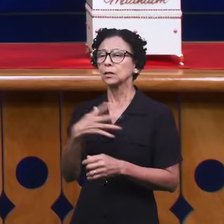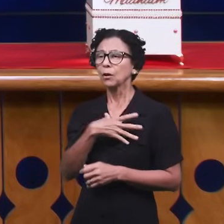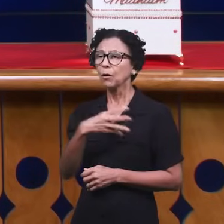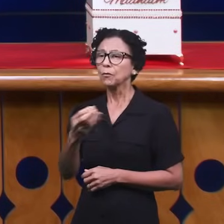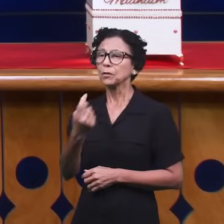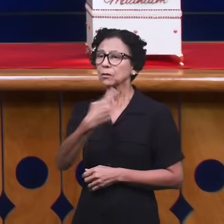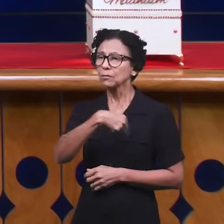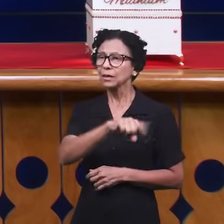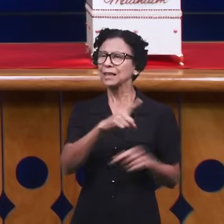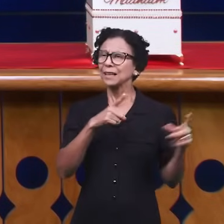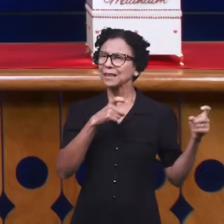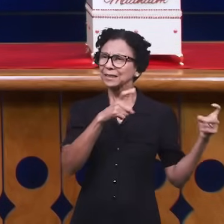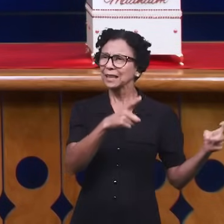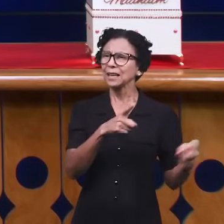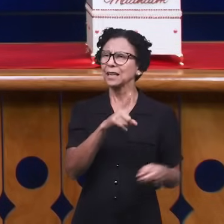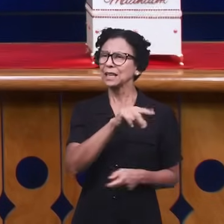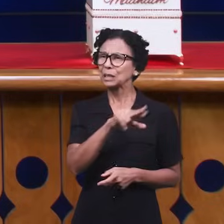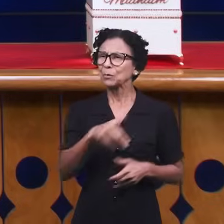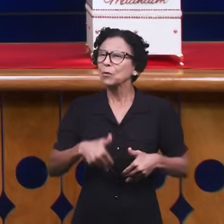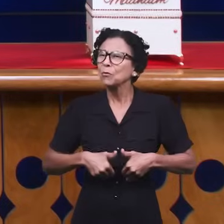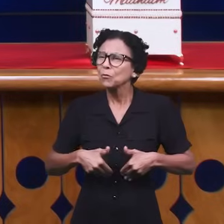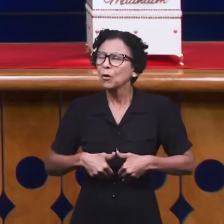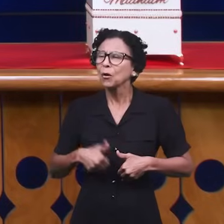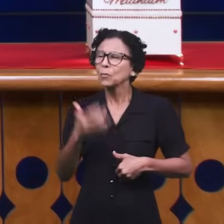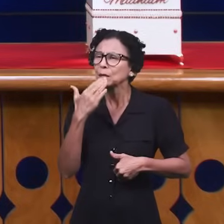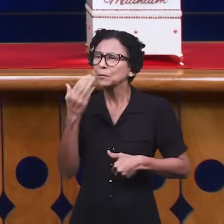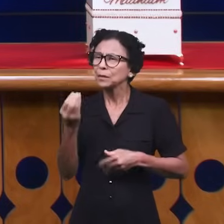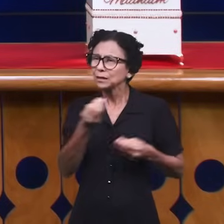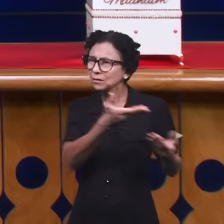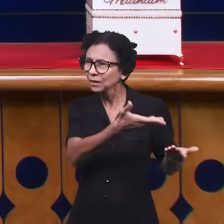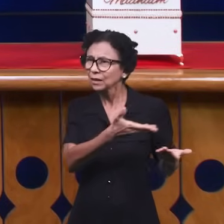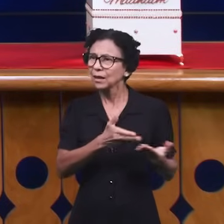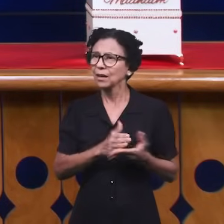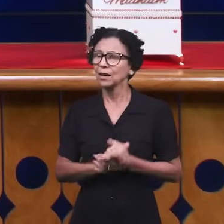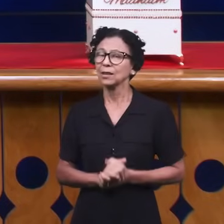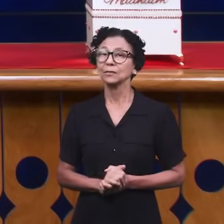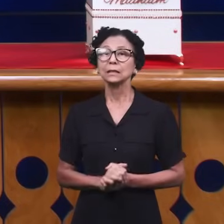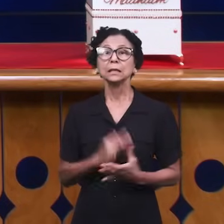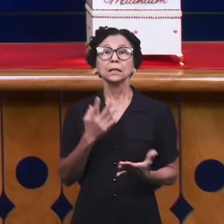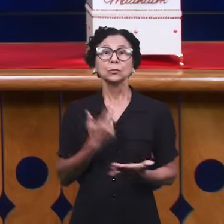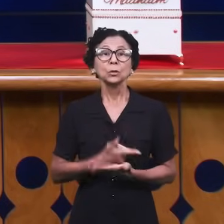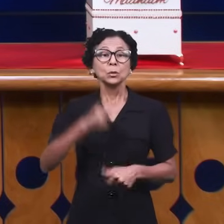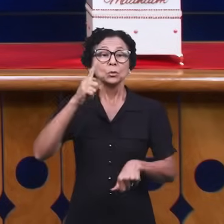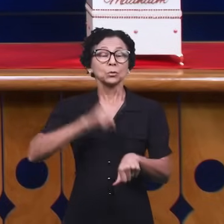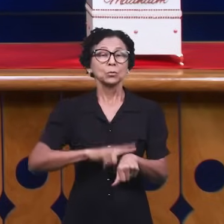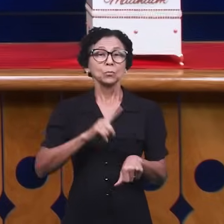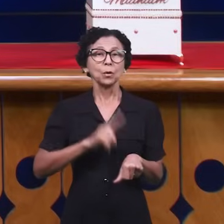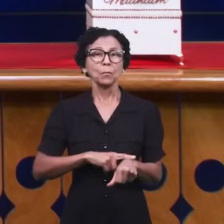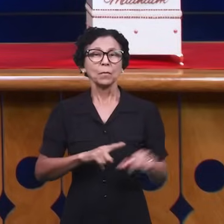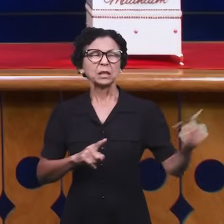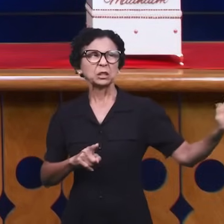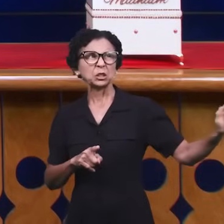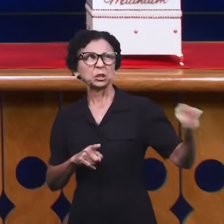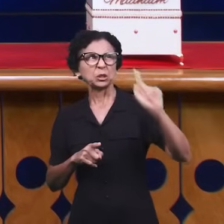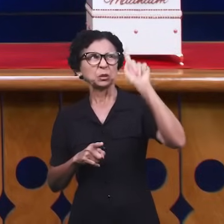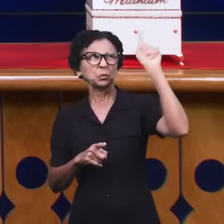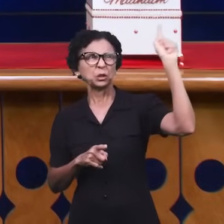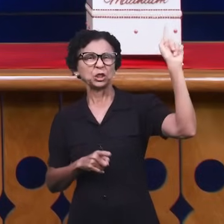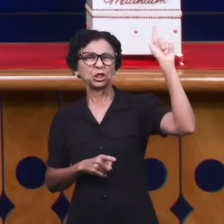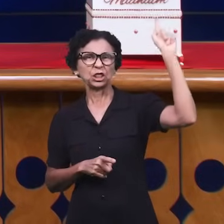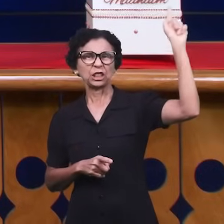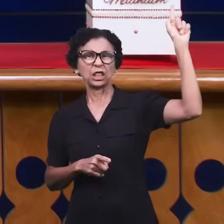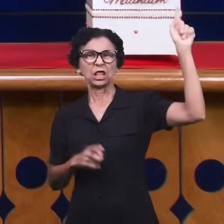quando justamente Israel era afrontado pelos filisteus, e em particular uma história